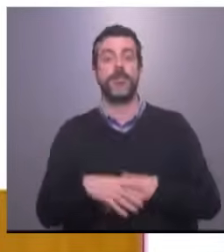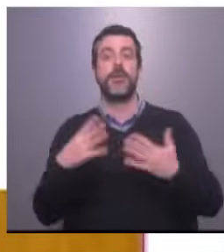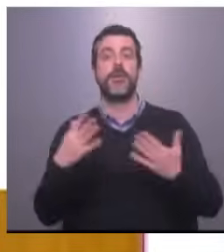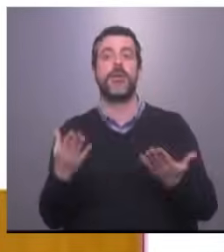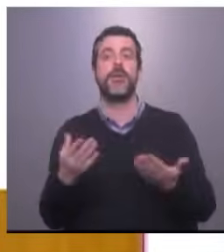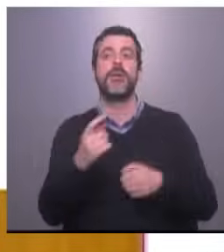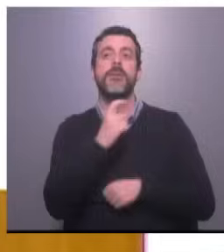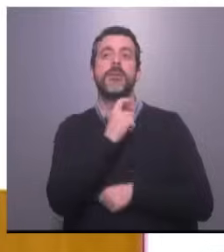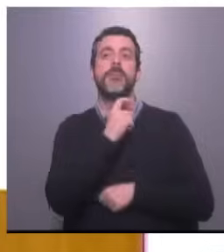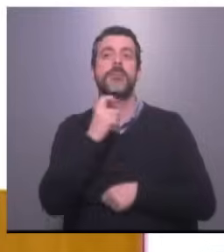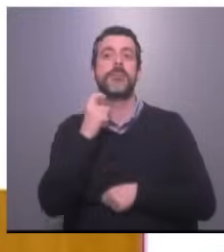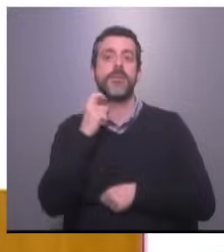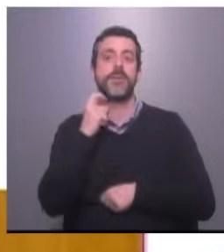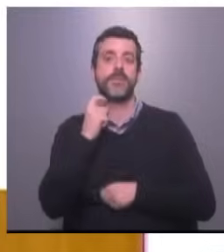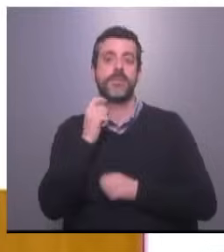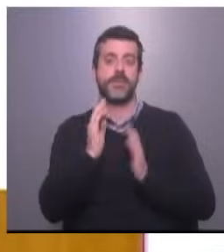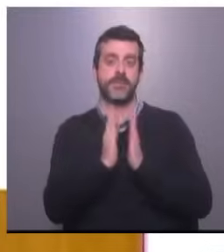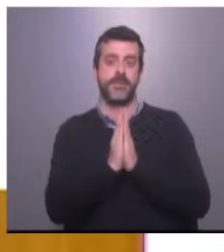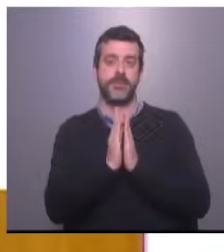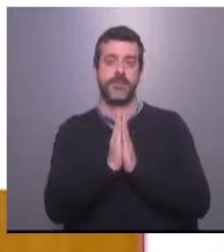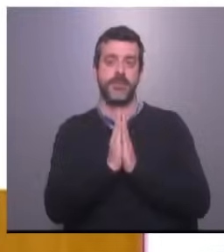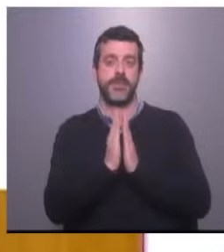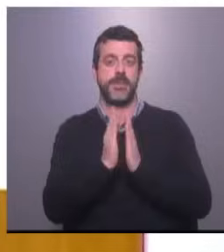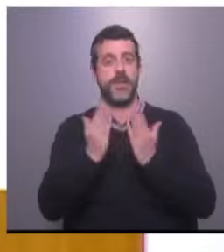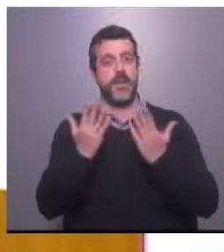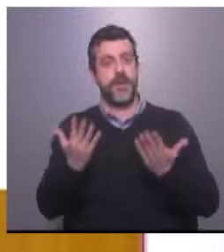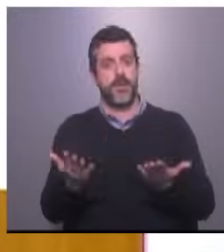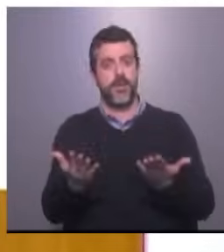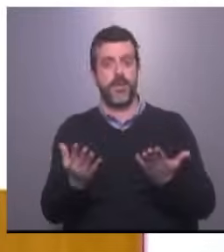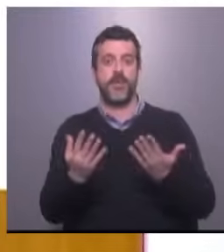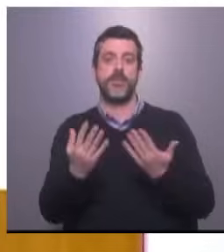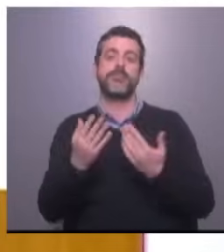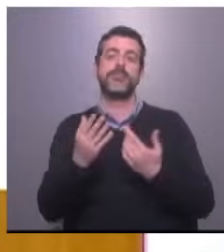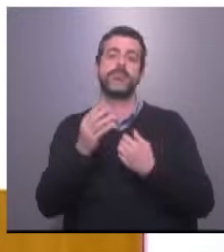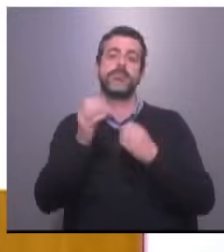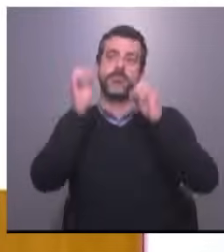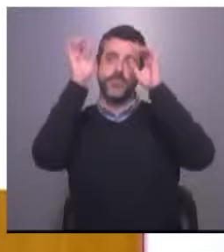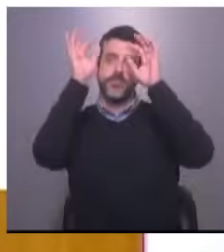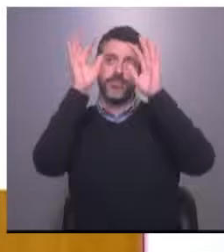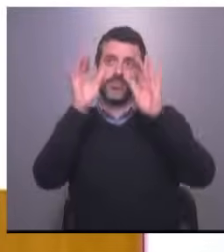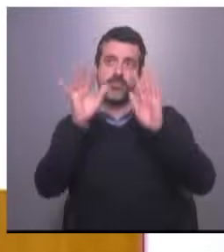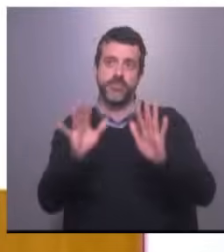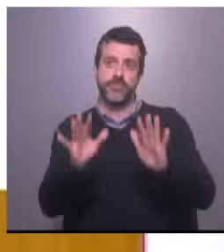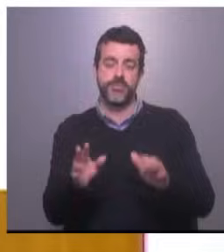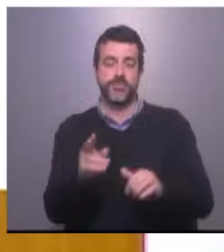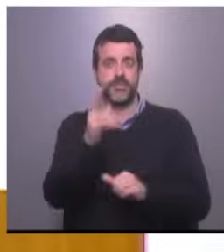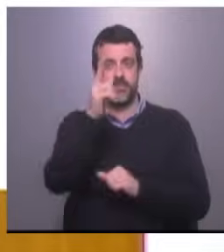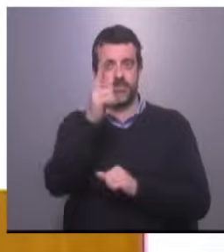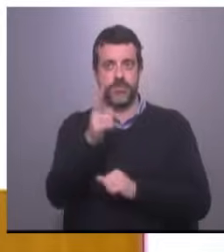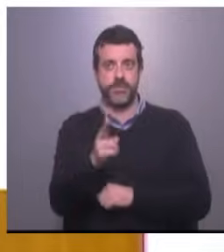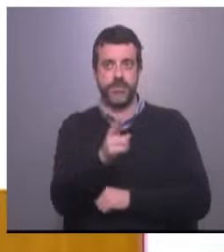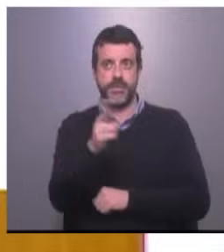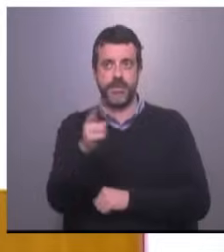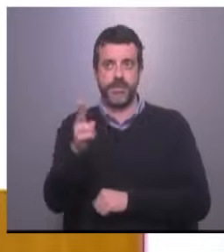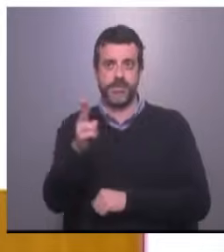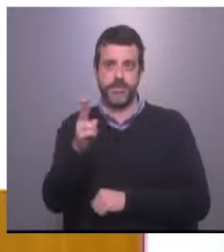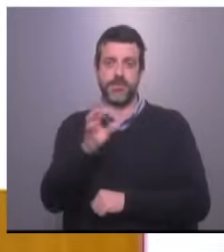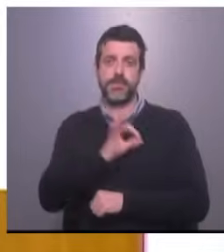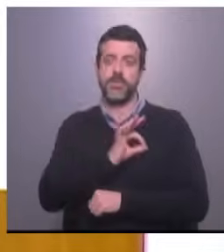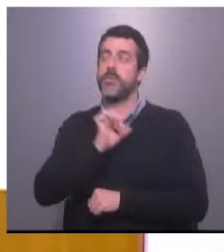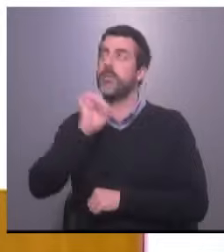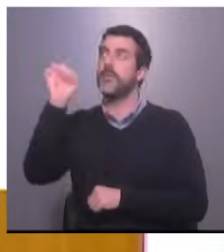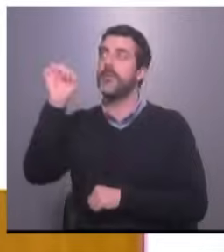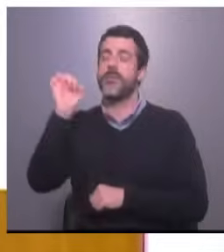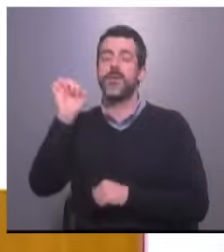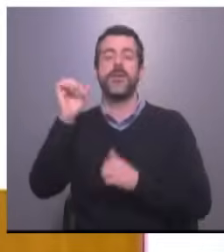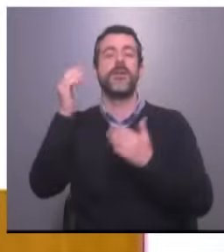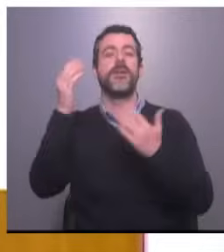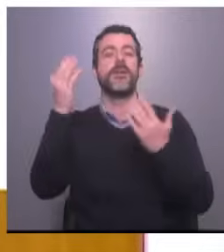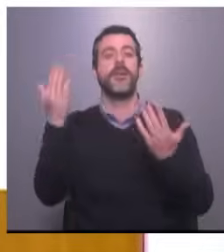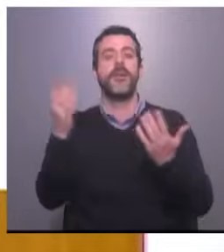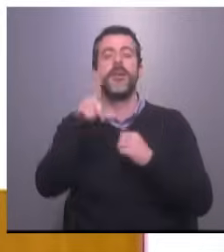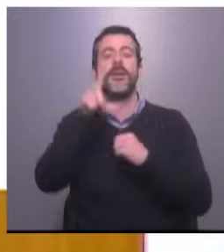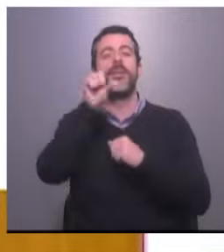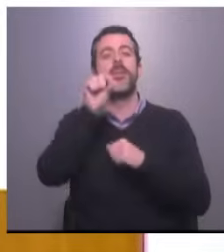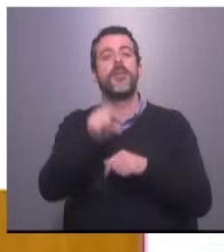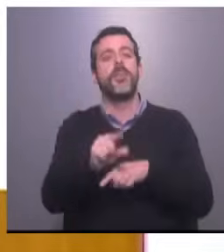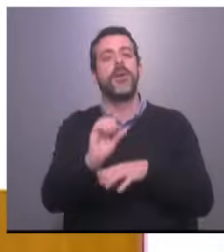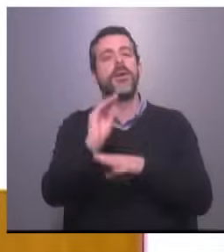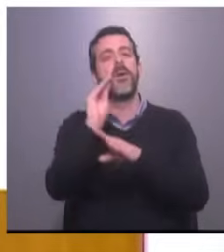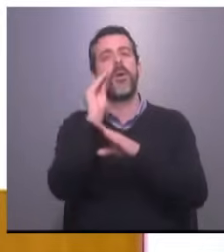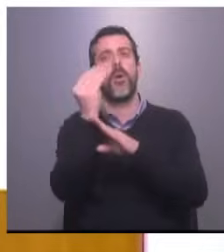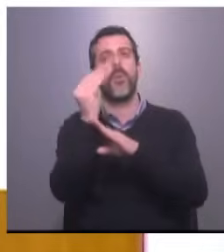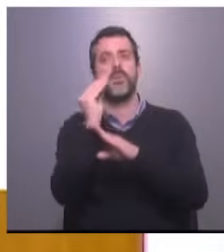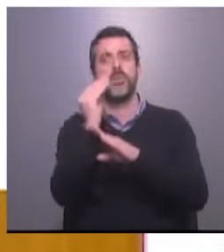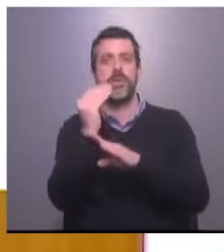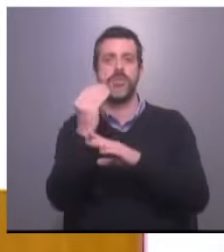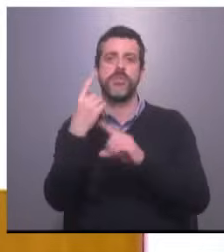Fátima assegura. O presidente da celebração que estamos a viver vai agora invocar sobre nós a bênção do Senhor.